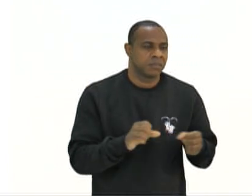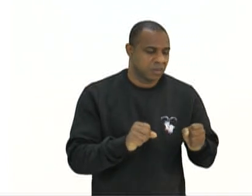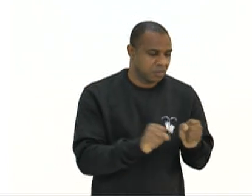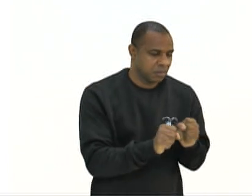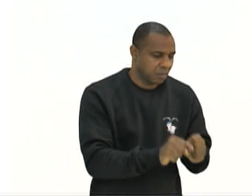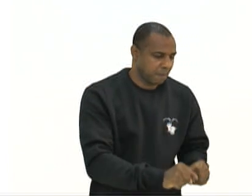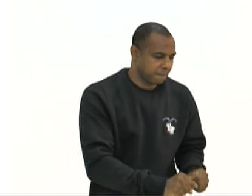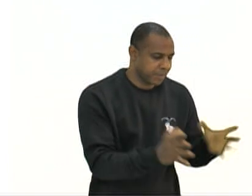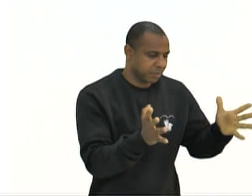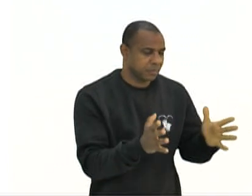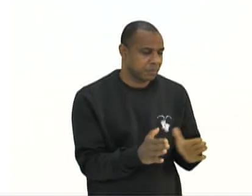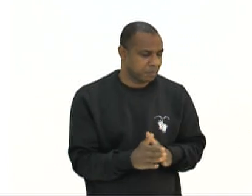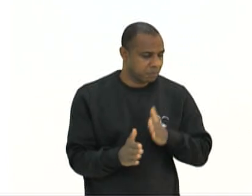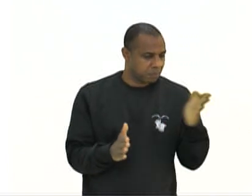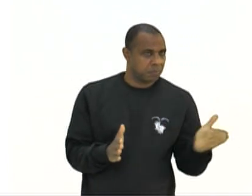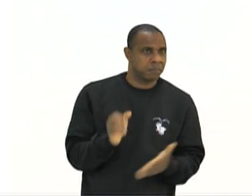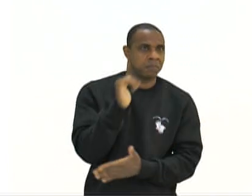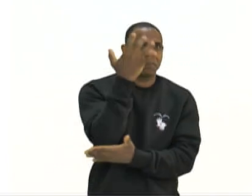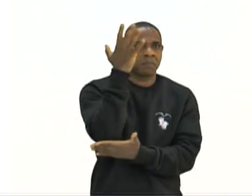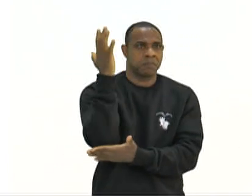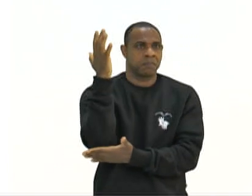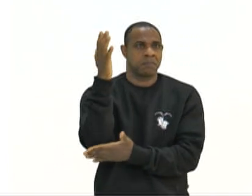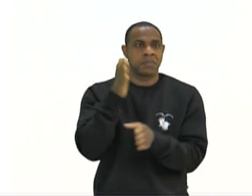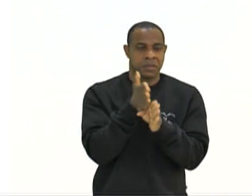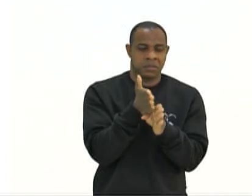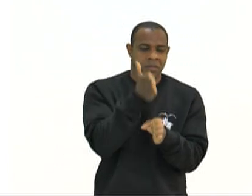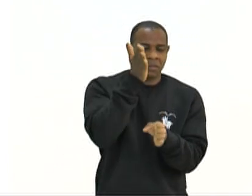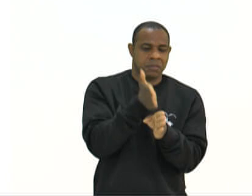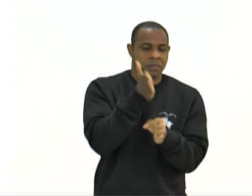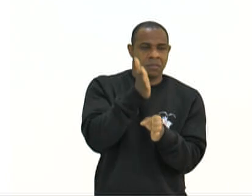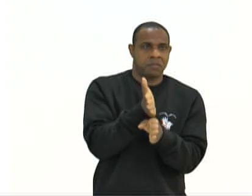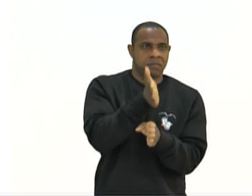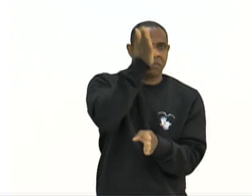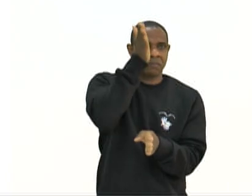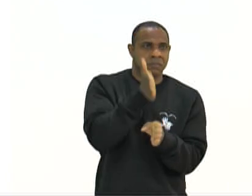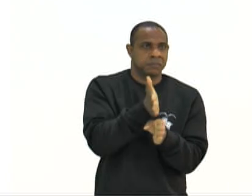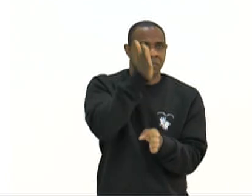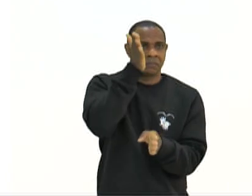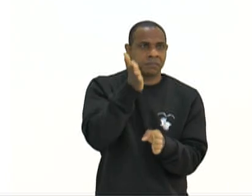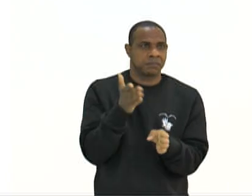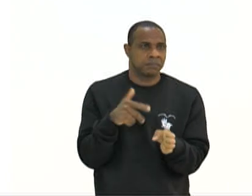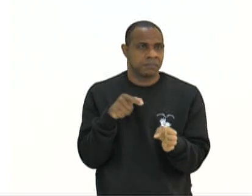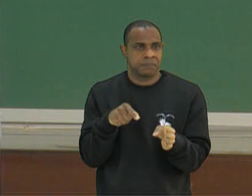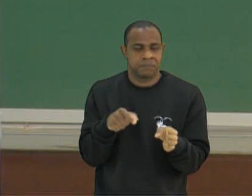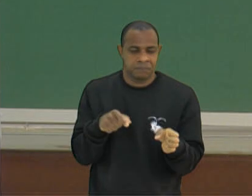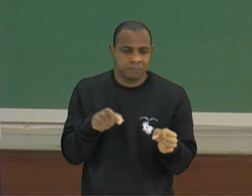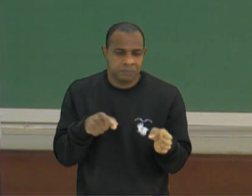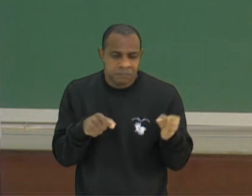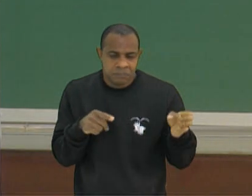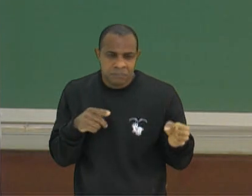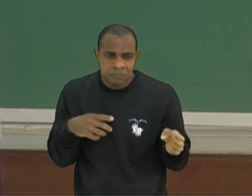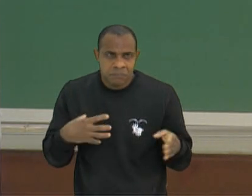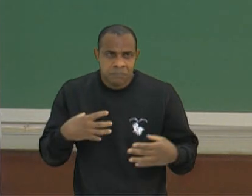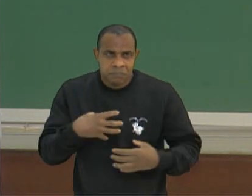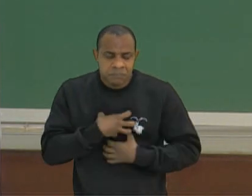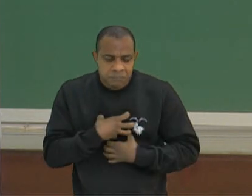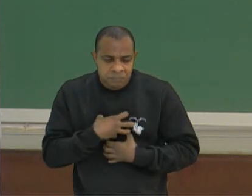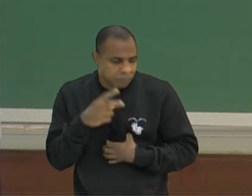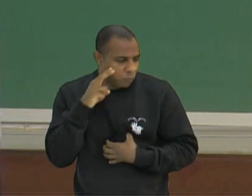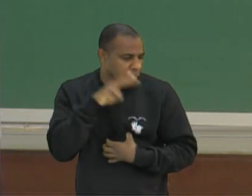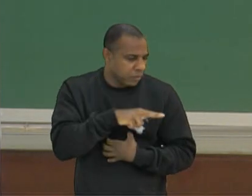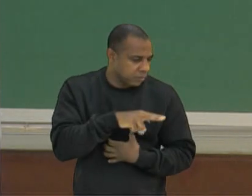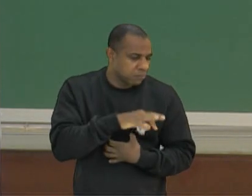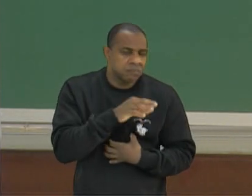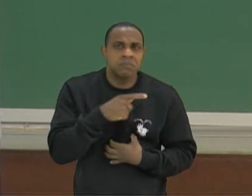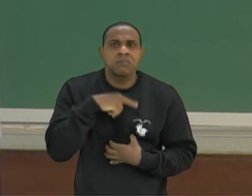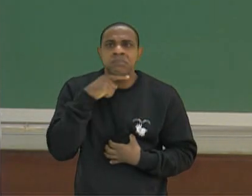bombinha, por exemplo. Então essa é a situação. A pessoa não consegue ver a situação, mas ela ouve, certo?